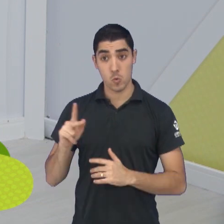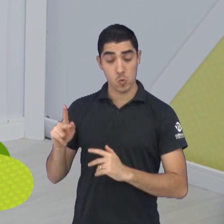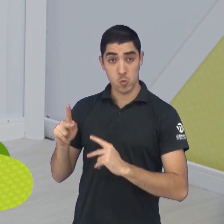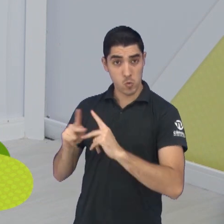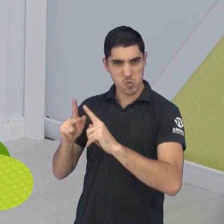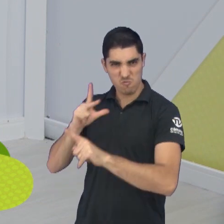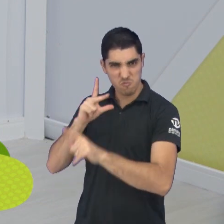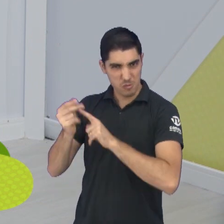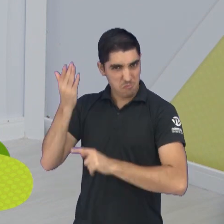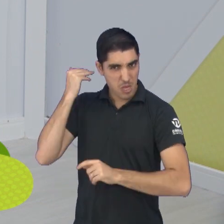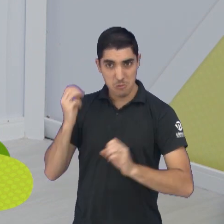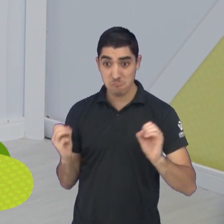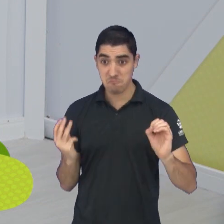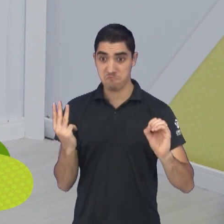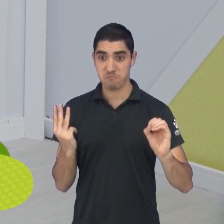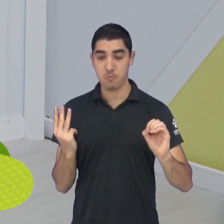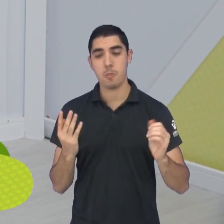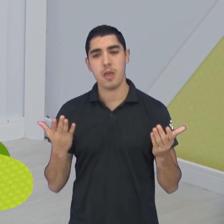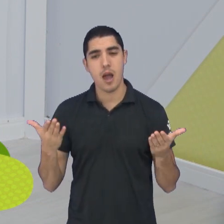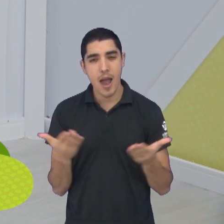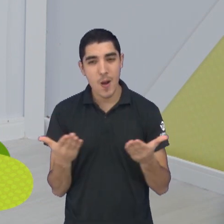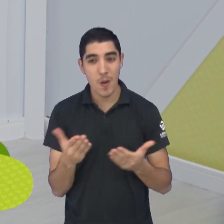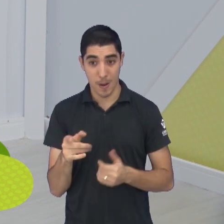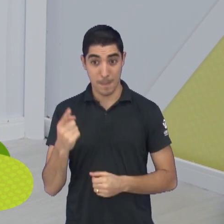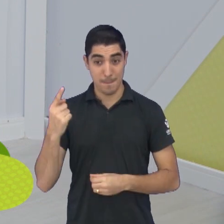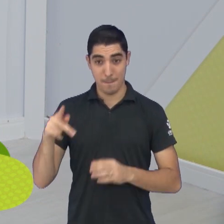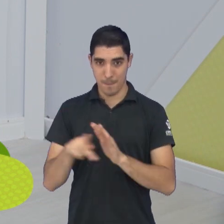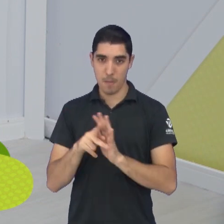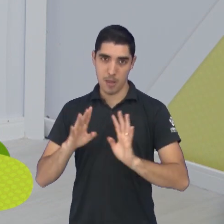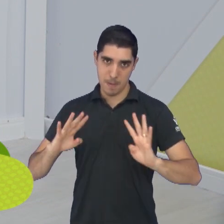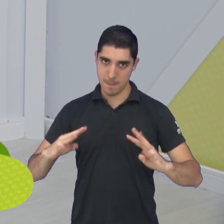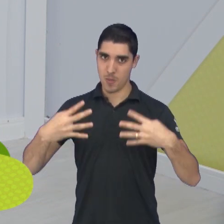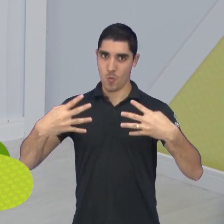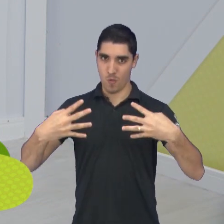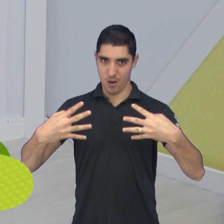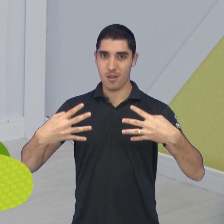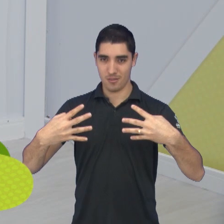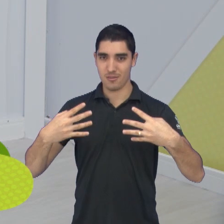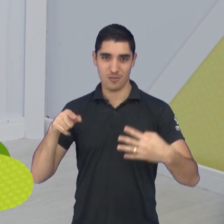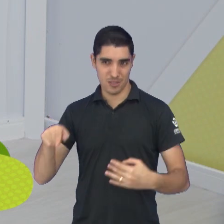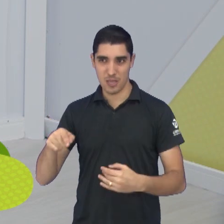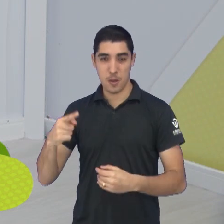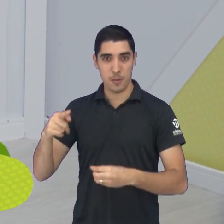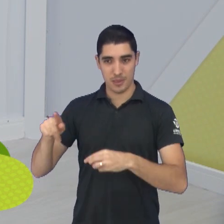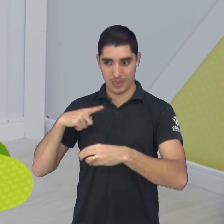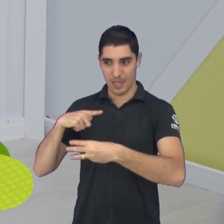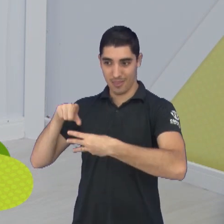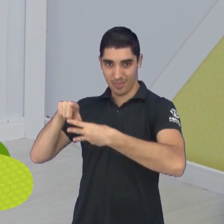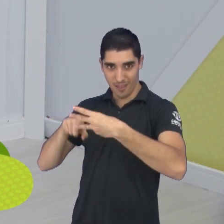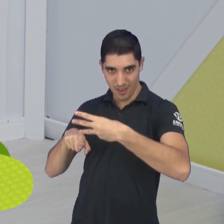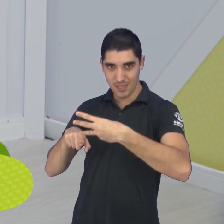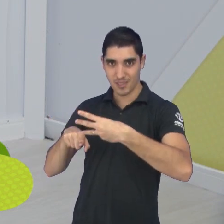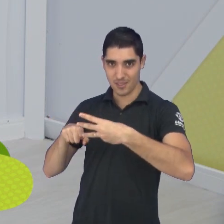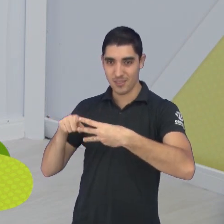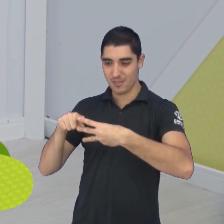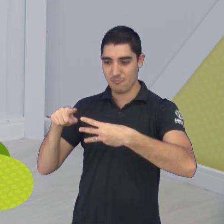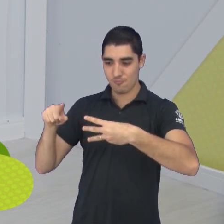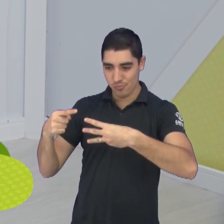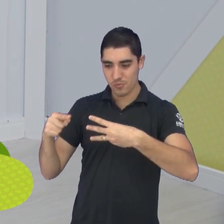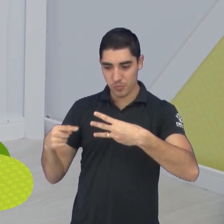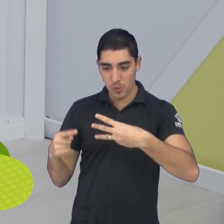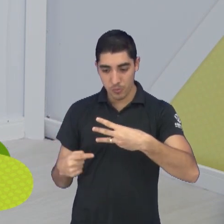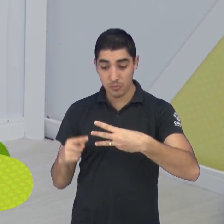Aí nesse jogo, né, que é o primeiro da fase de playoffs, o São José não se encontrou em quadra